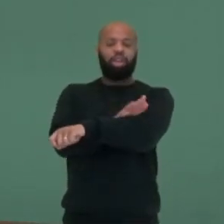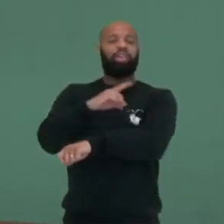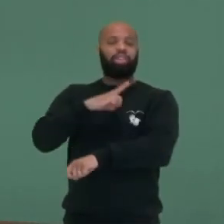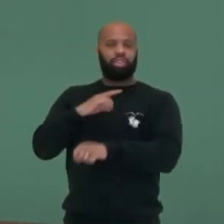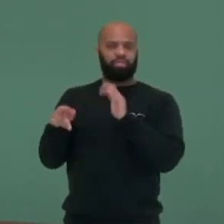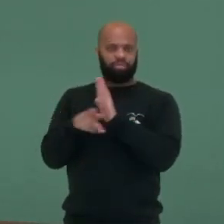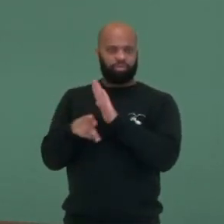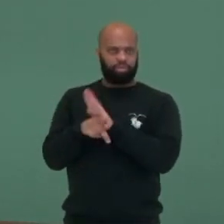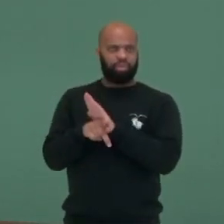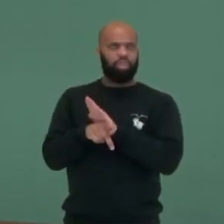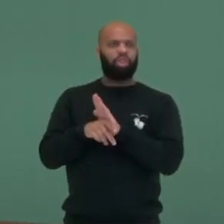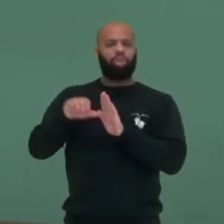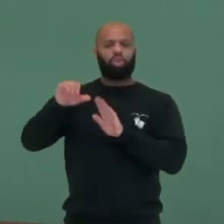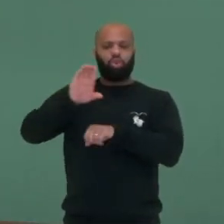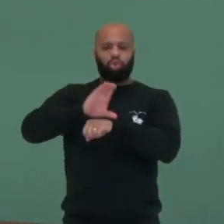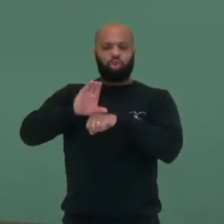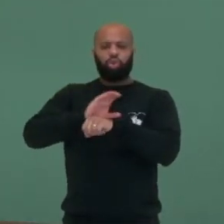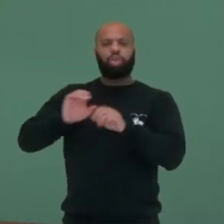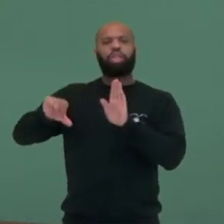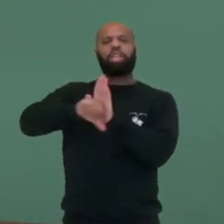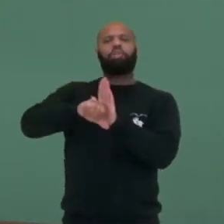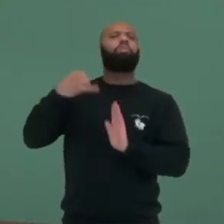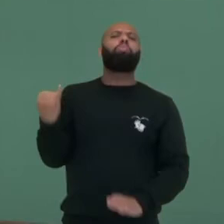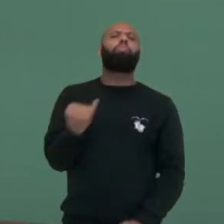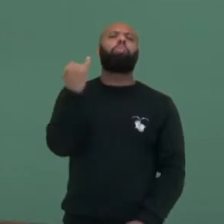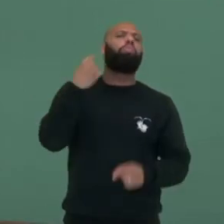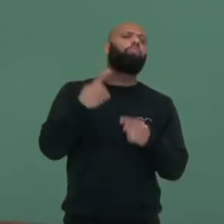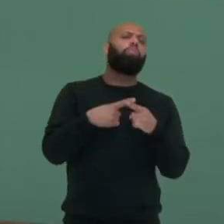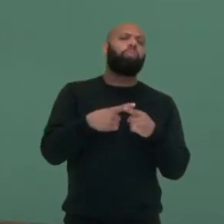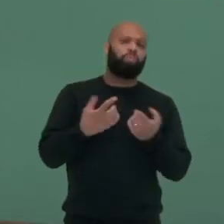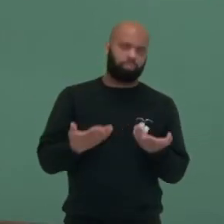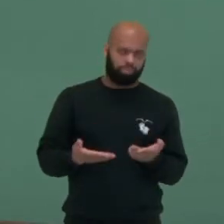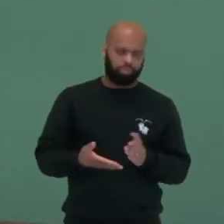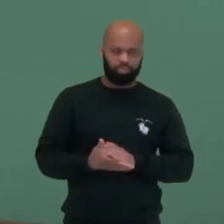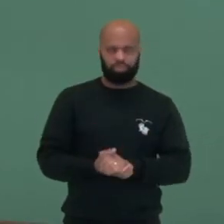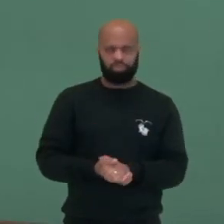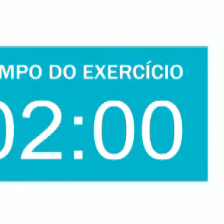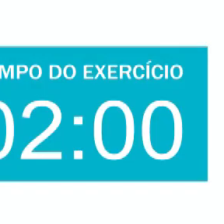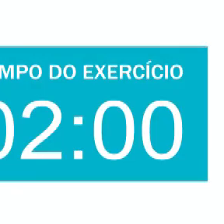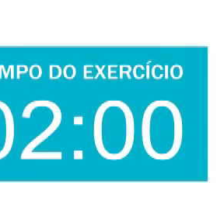na Constituição como crime. Qual a importância disso?